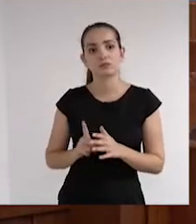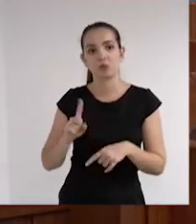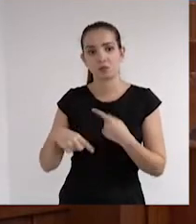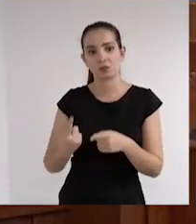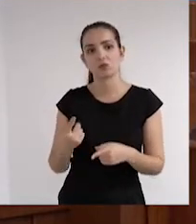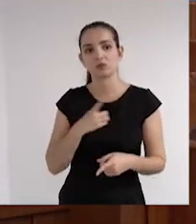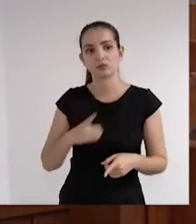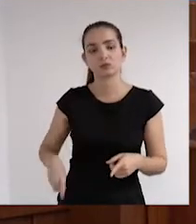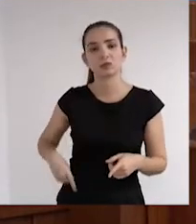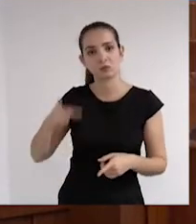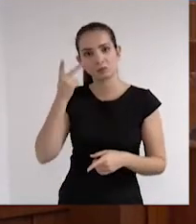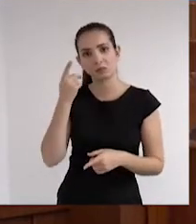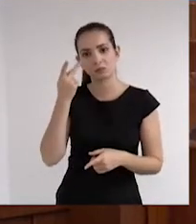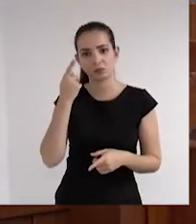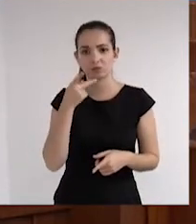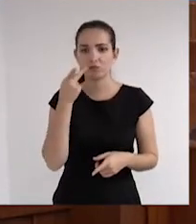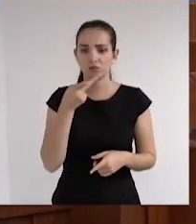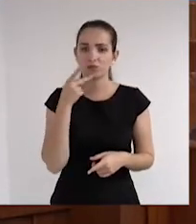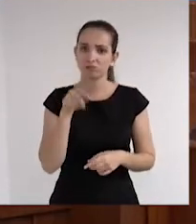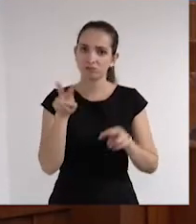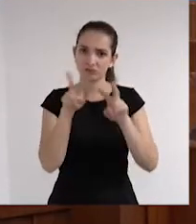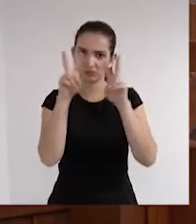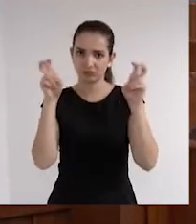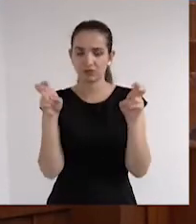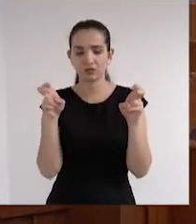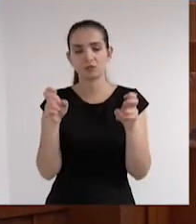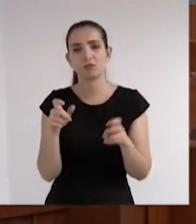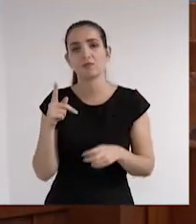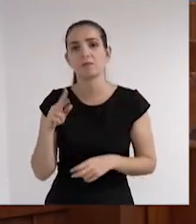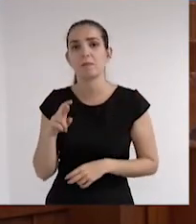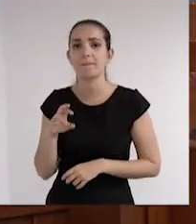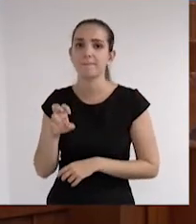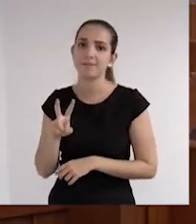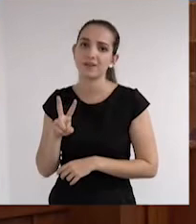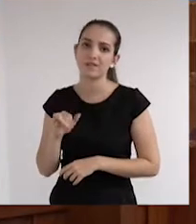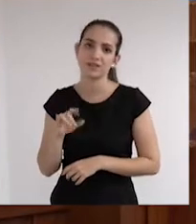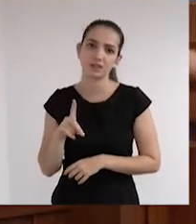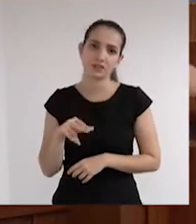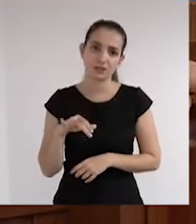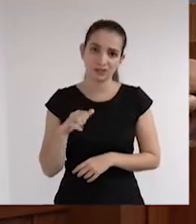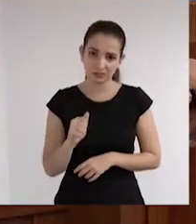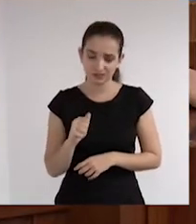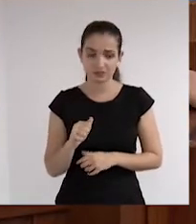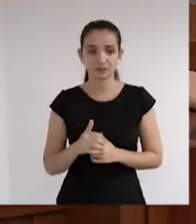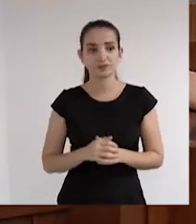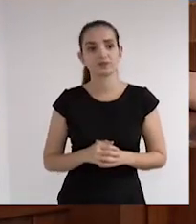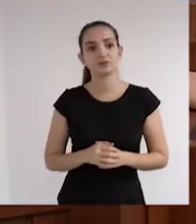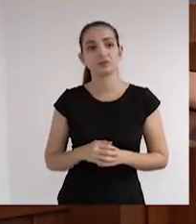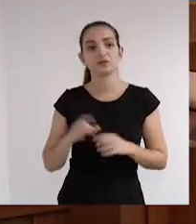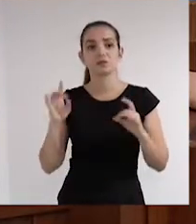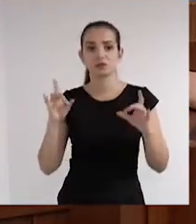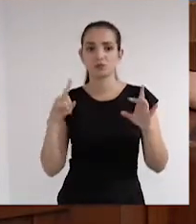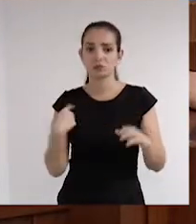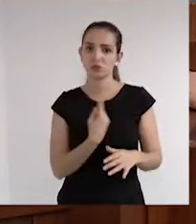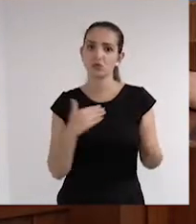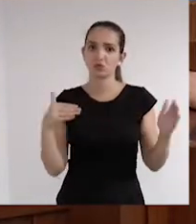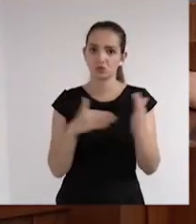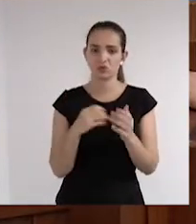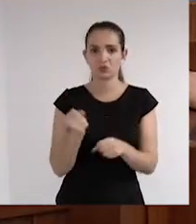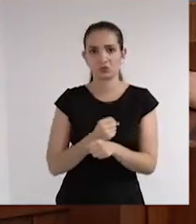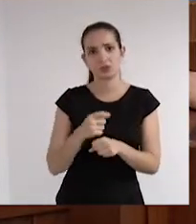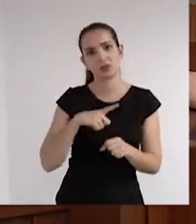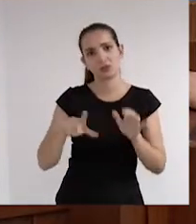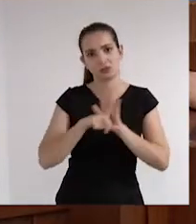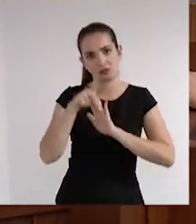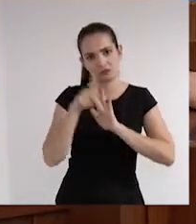questão previdenciária, amplamente discutida e por nós aqui, principalmente no último ano, com o projeto de reforma da